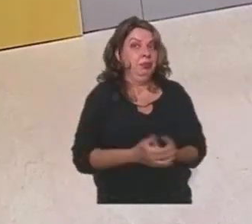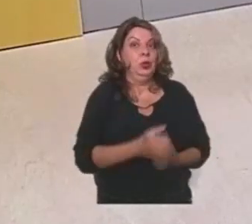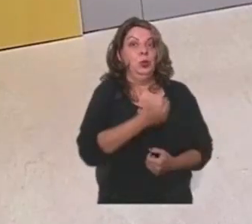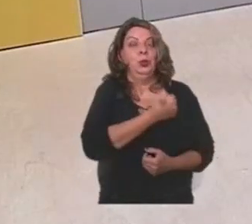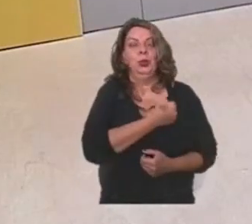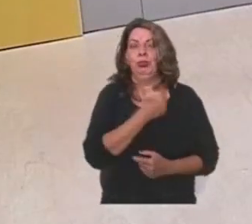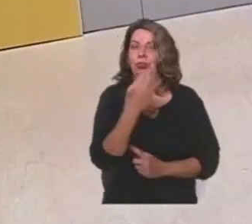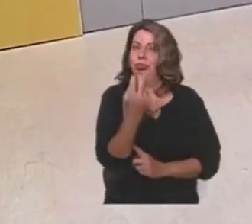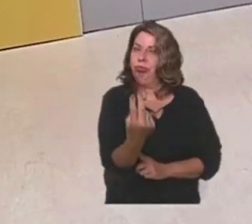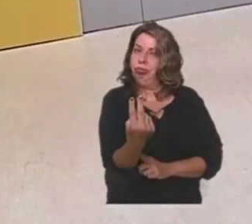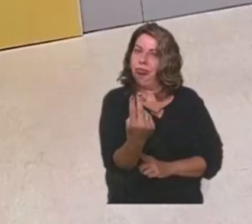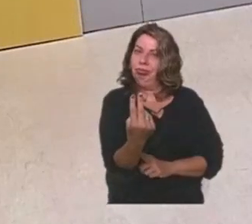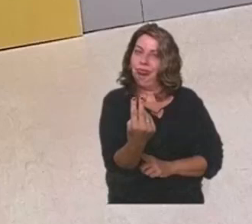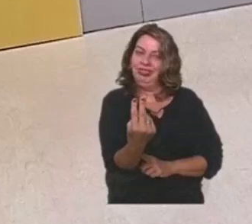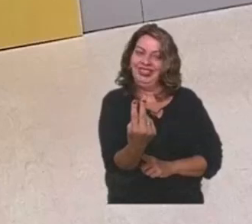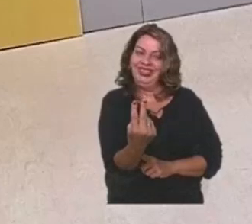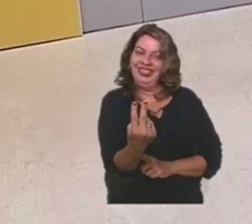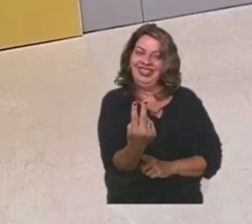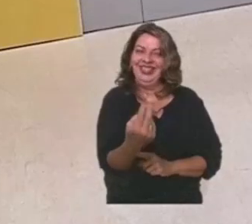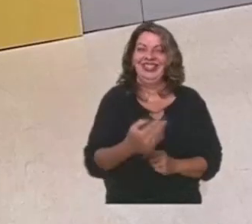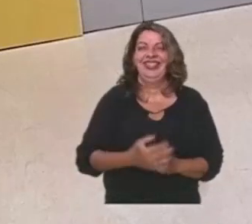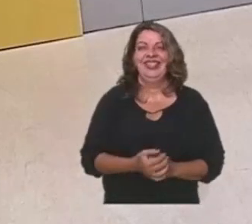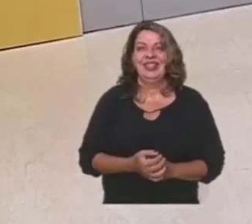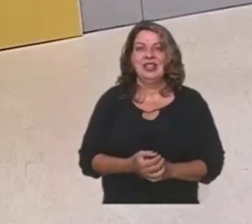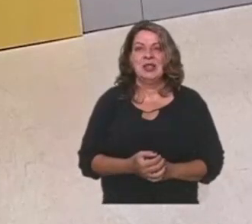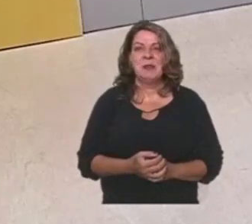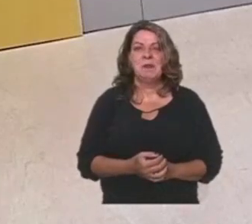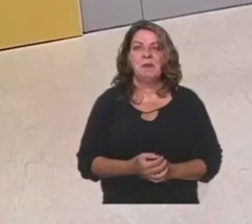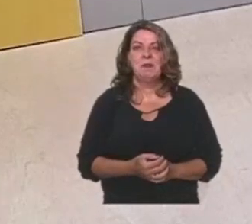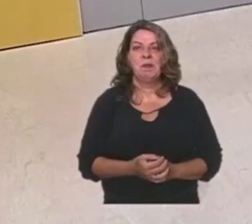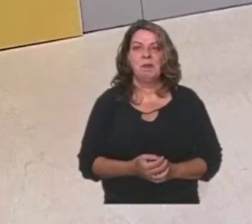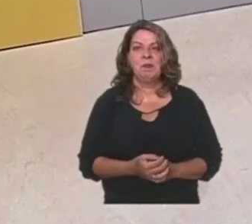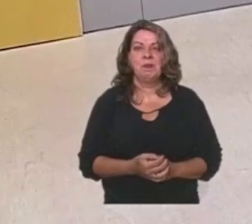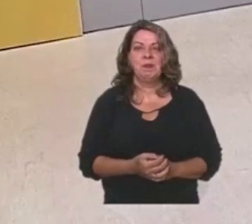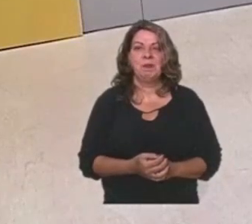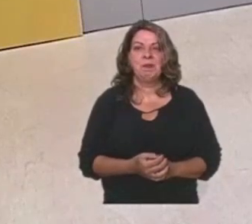Bolinha de número 2, 2, saiu 2, 2.